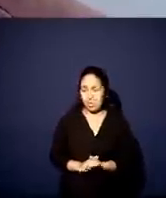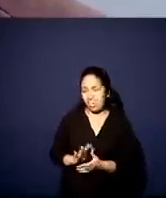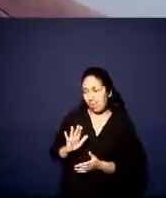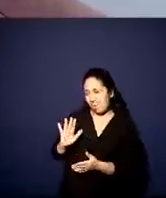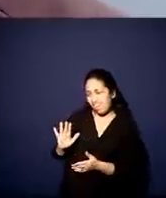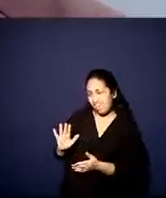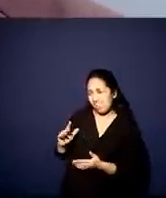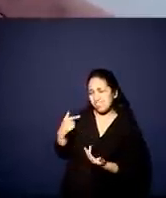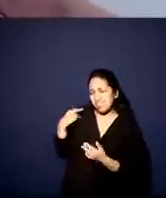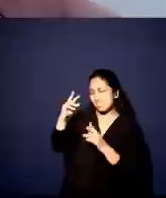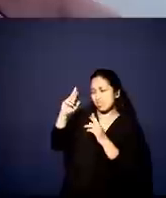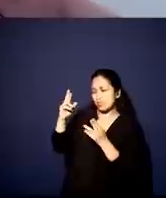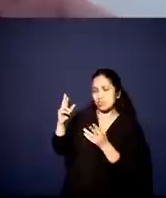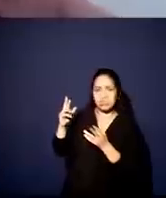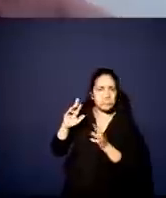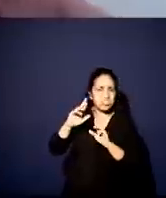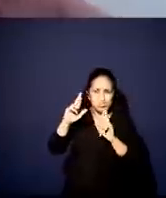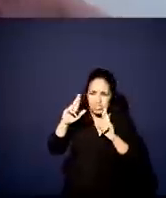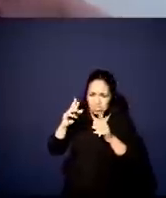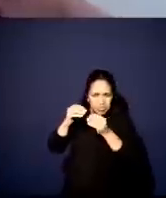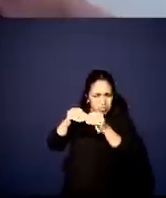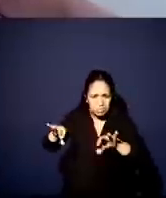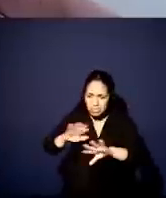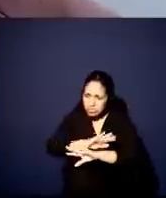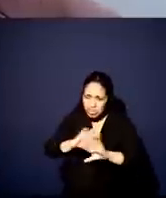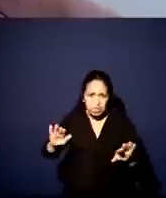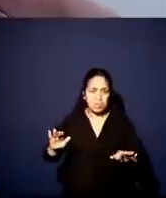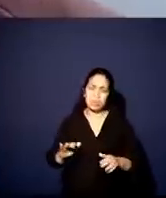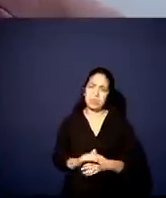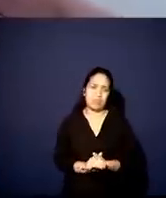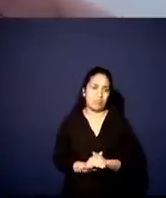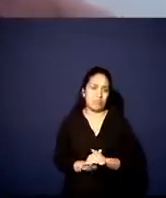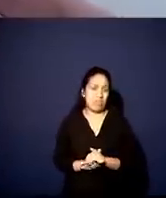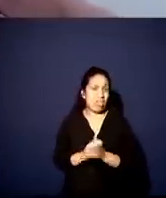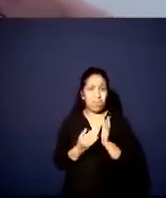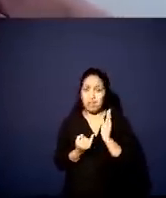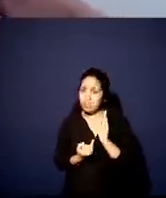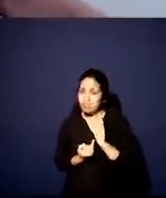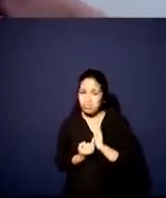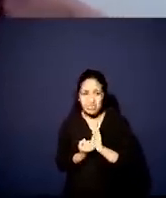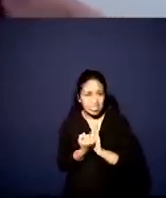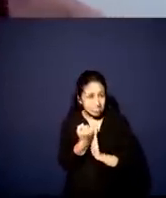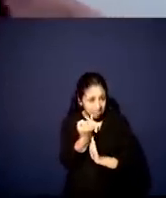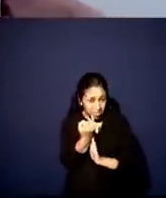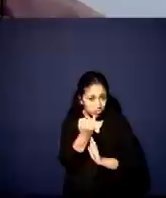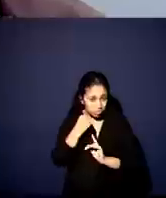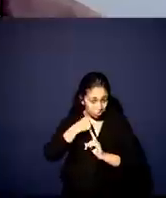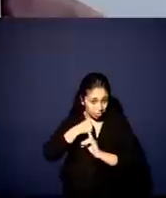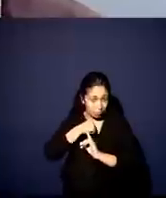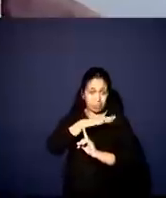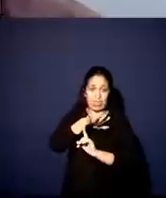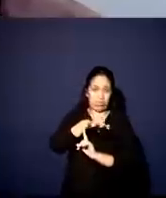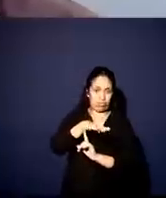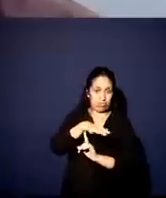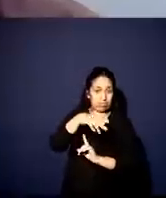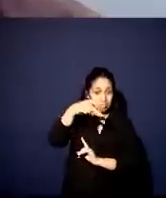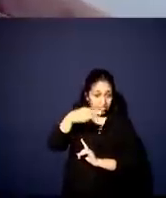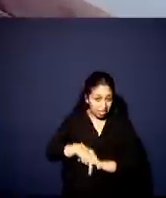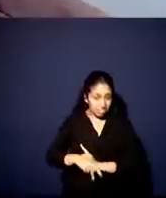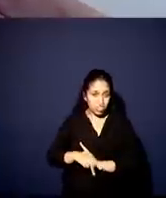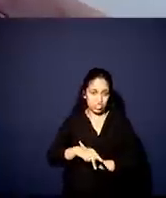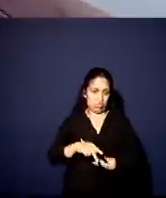desancorar as expectativas já estão desancoradas. A inflação deste Banco Central, né, de qualquer outro Banco